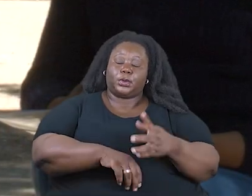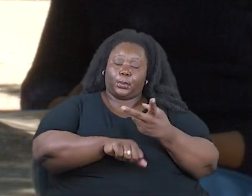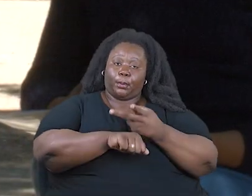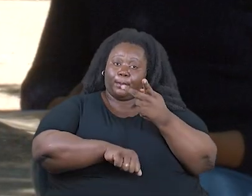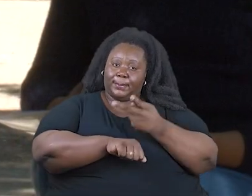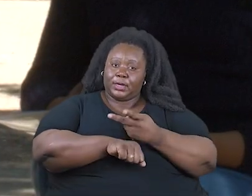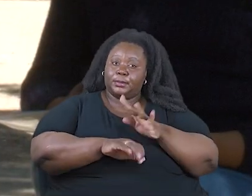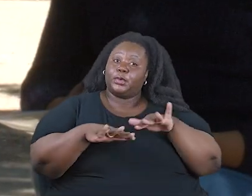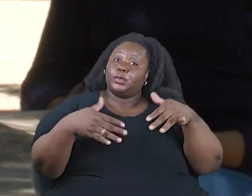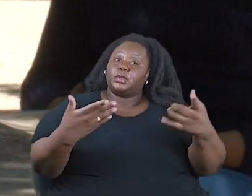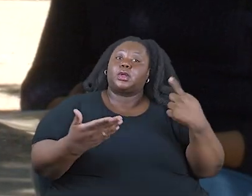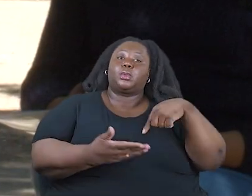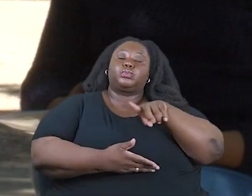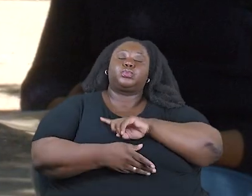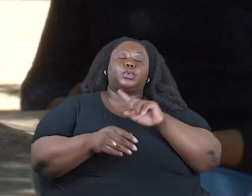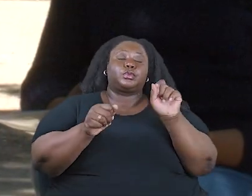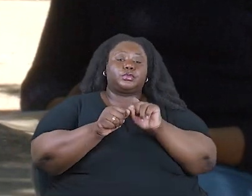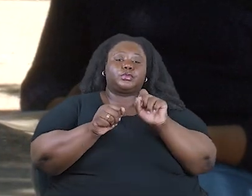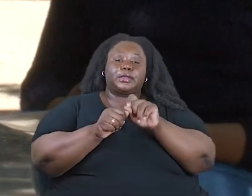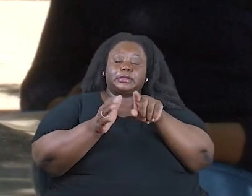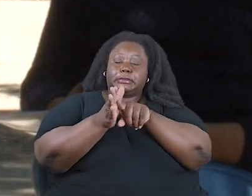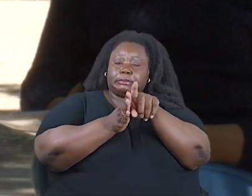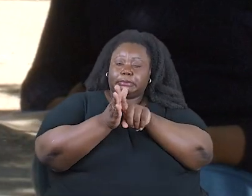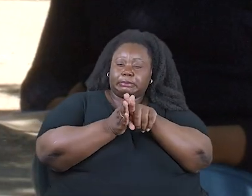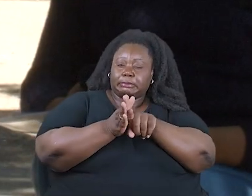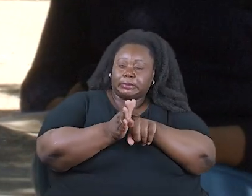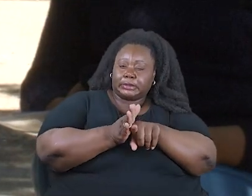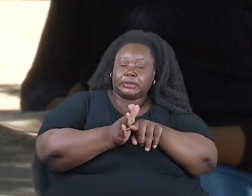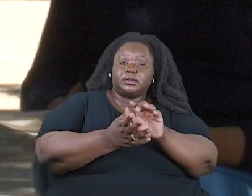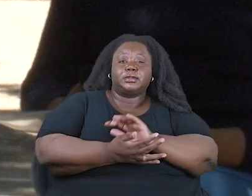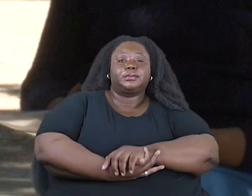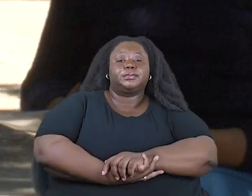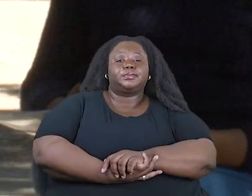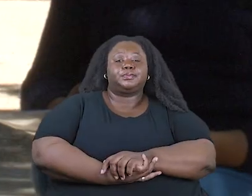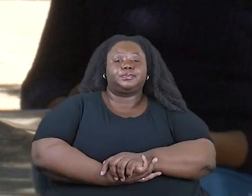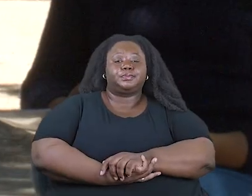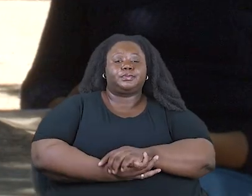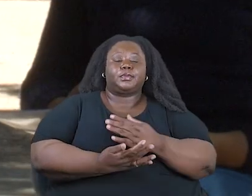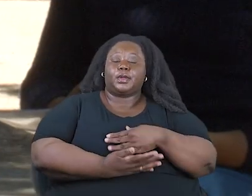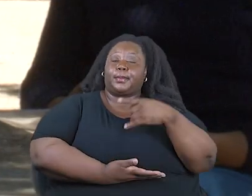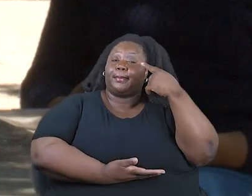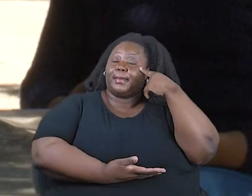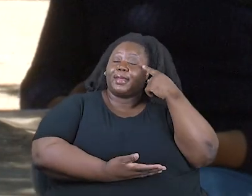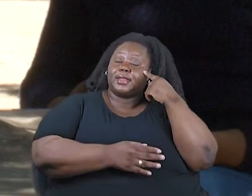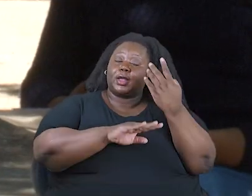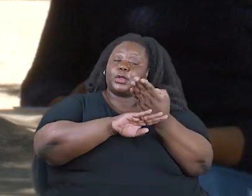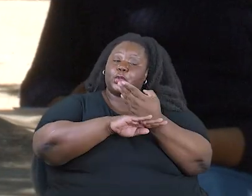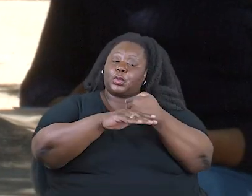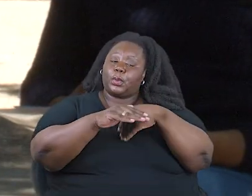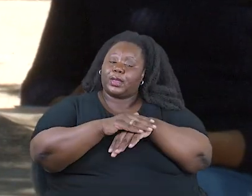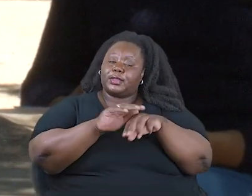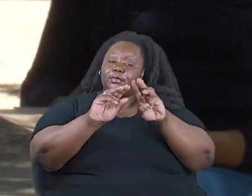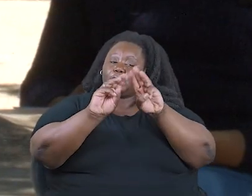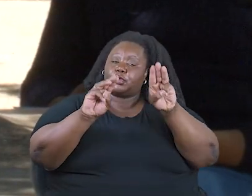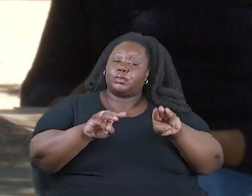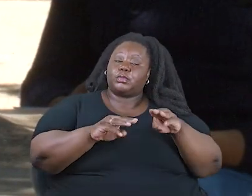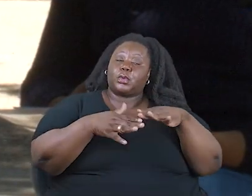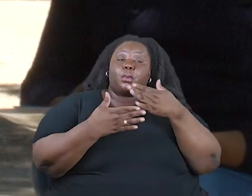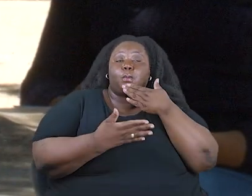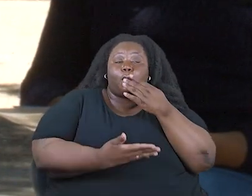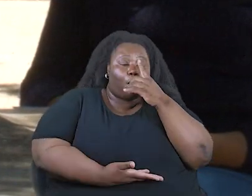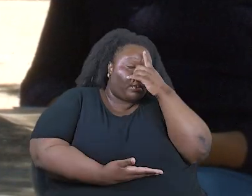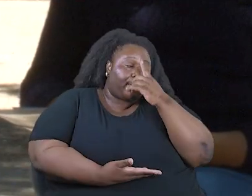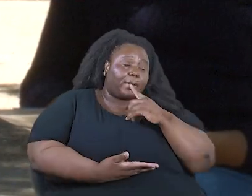E aí então a gente fez uma pesquisa ali a partir do acervo do museu, qual era o perfil